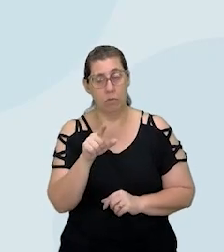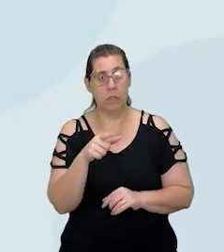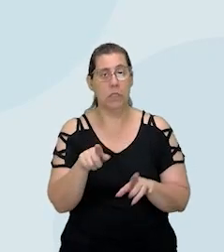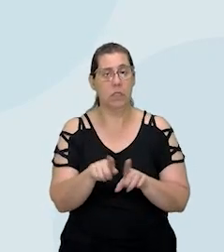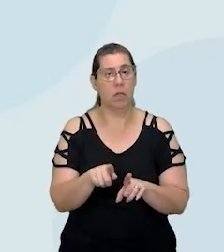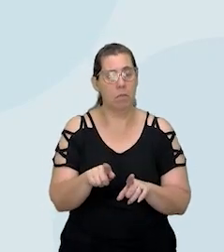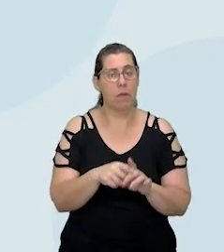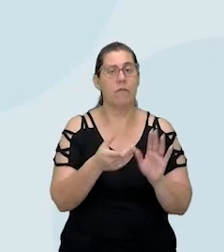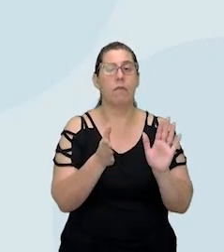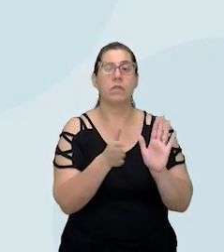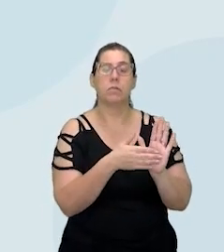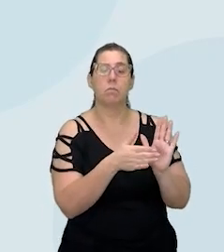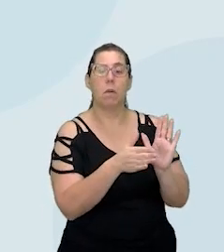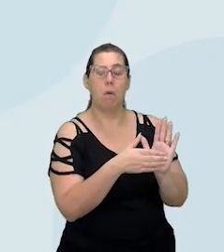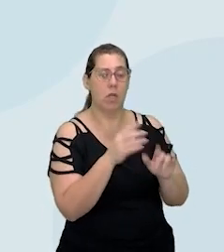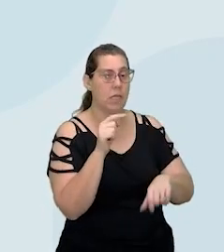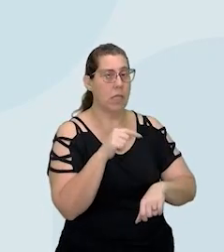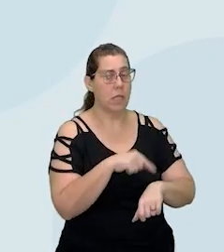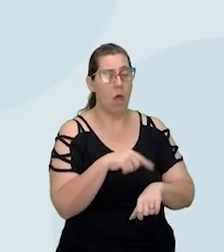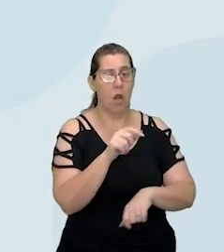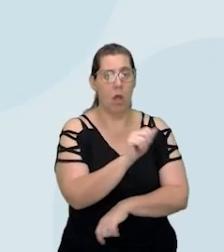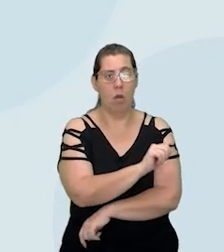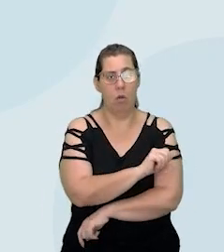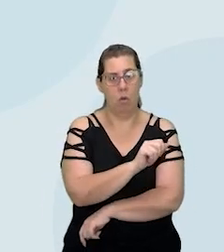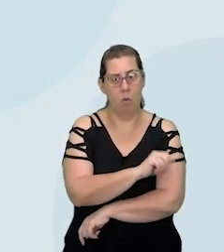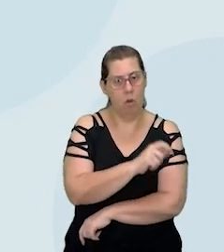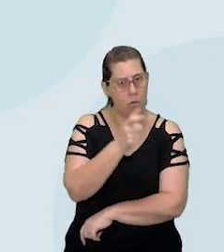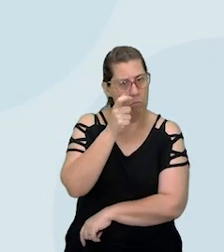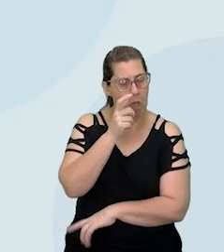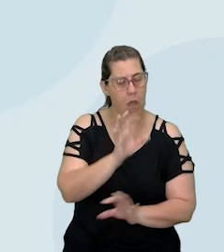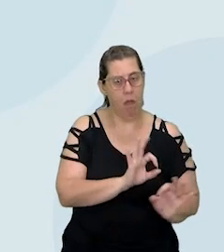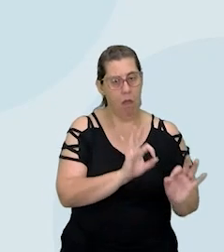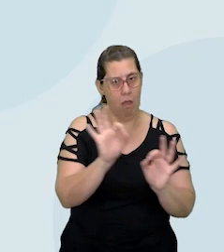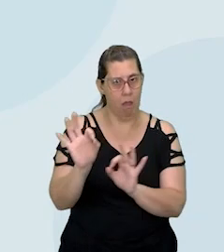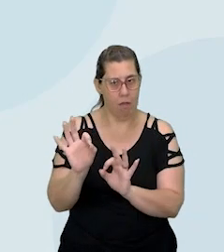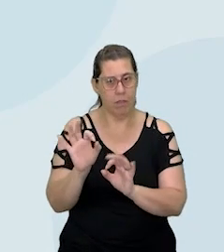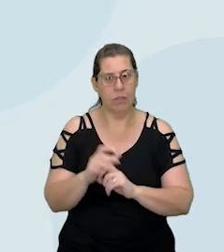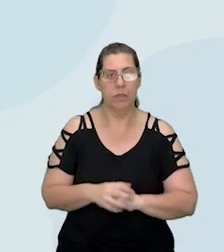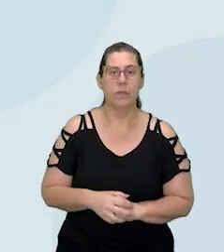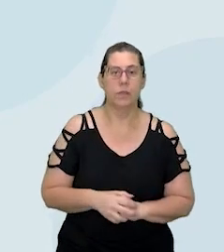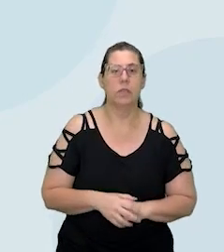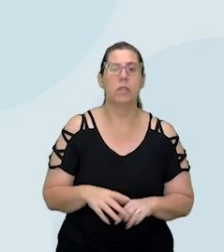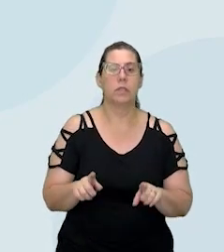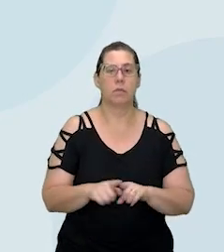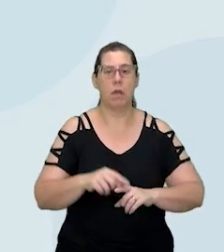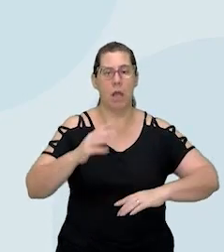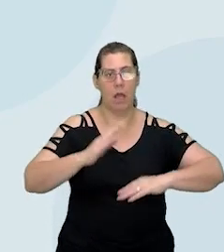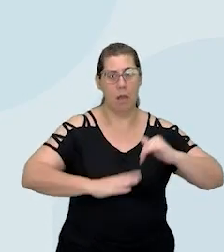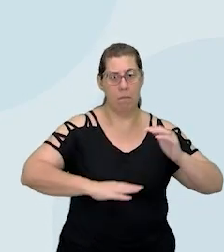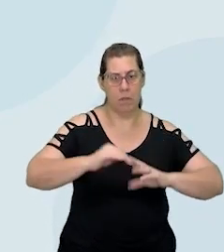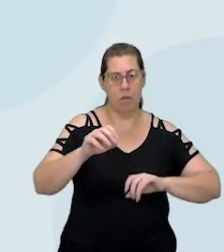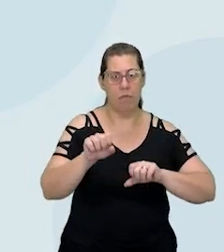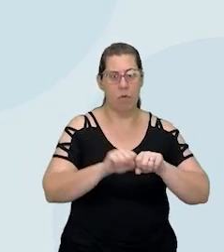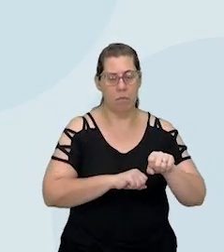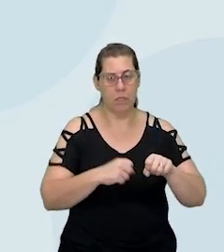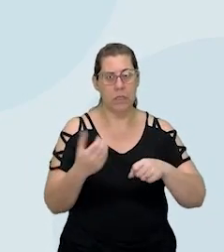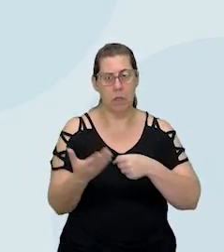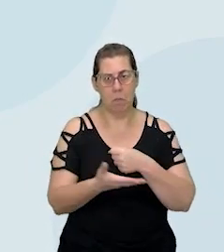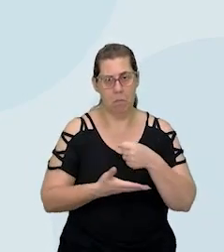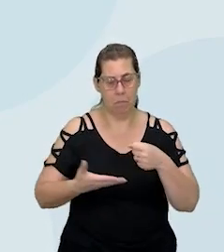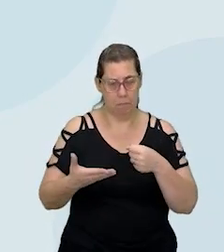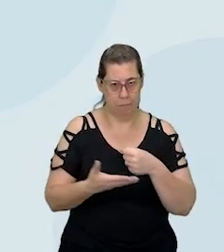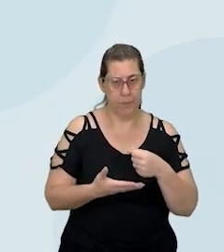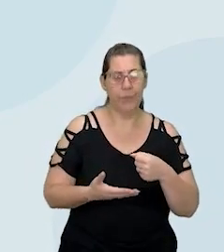também vão propor na hora que os estudantes assistam os vídeos de vocês. Temos também as habilidades da formação geral básica,